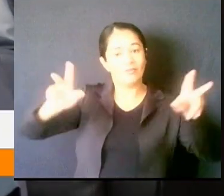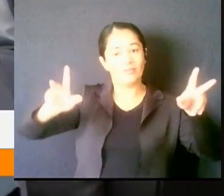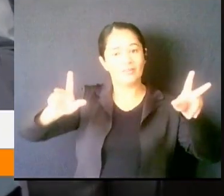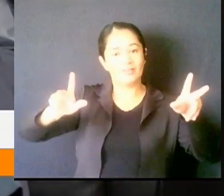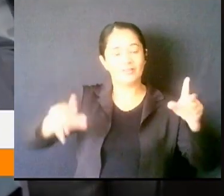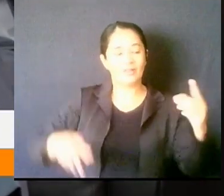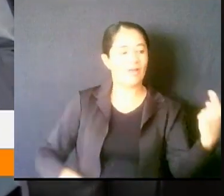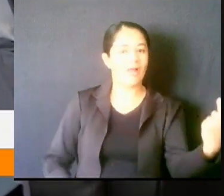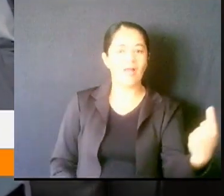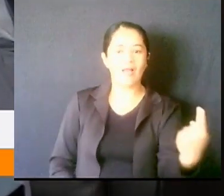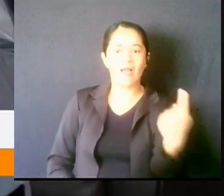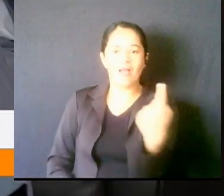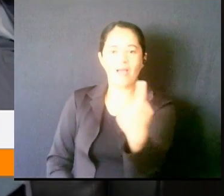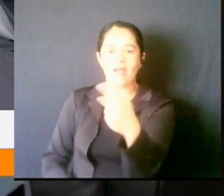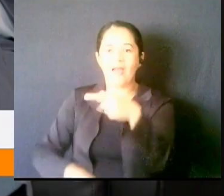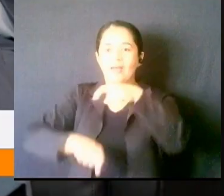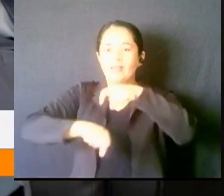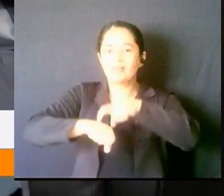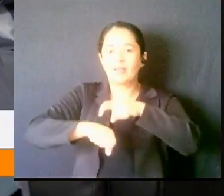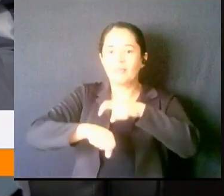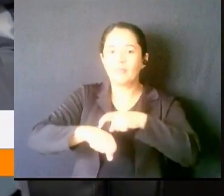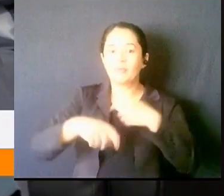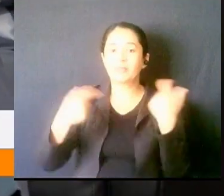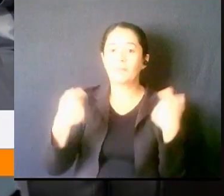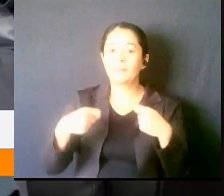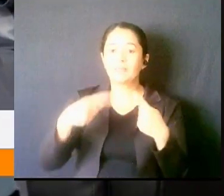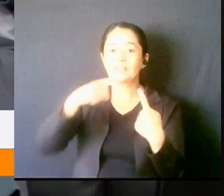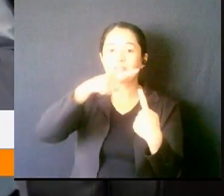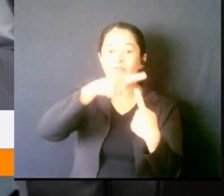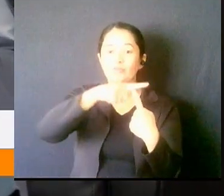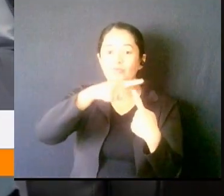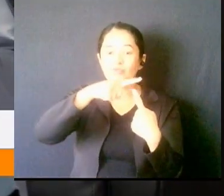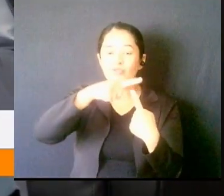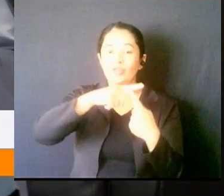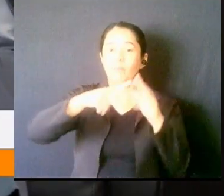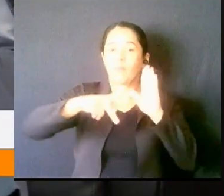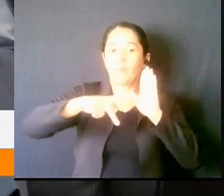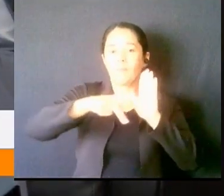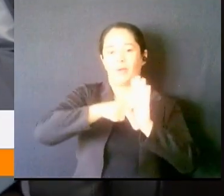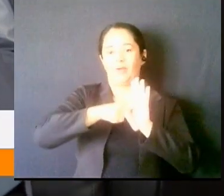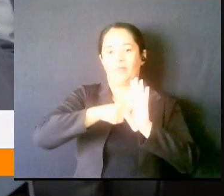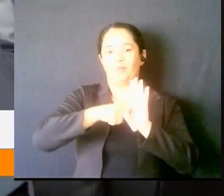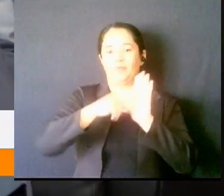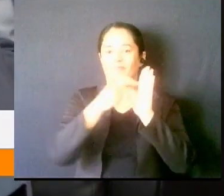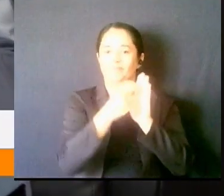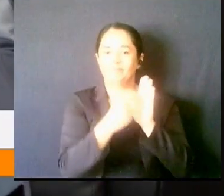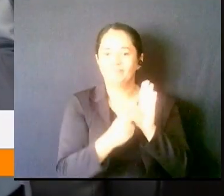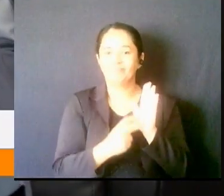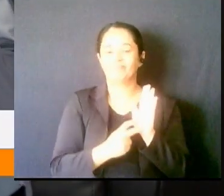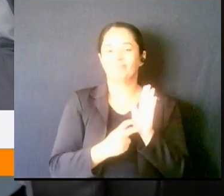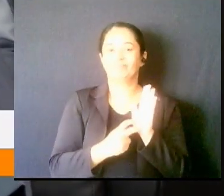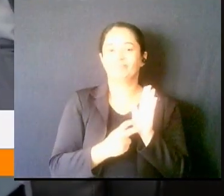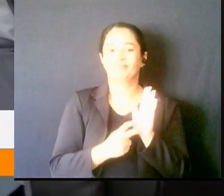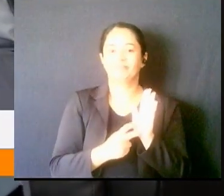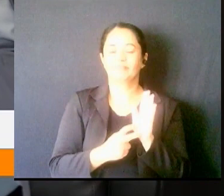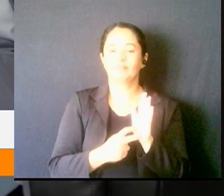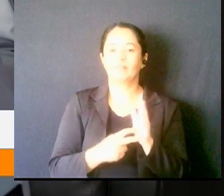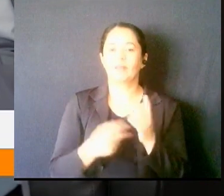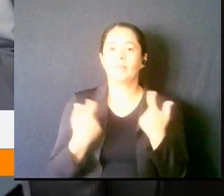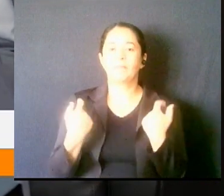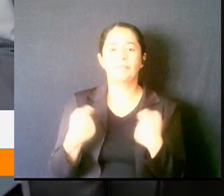cada pessoa requer um tipo de método contraceptivo. Perfeito. Demanda um método contraceptivo